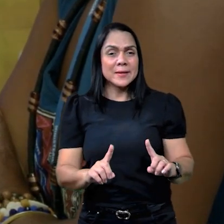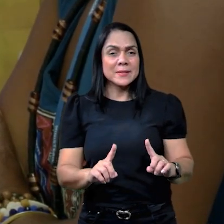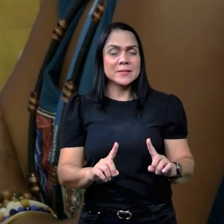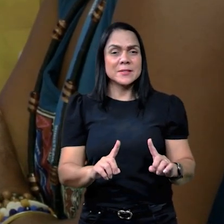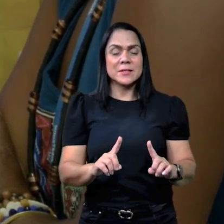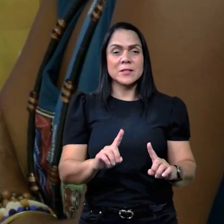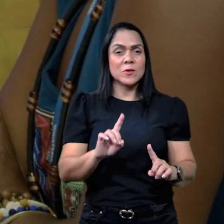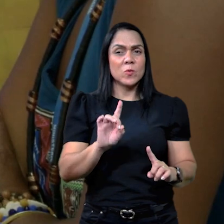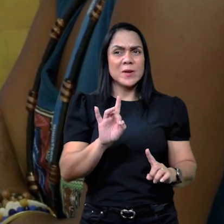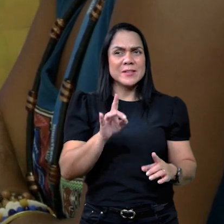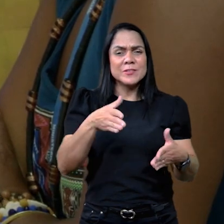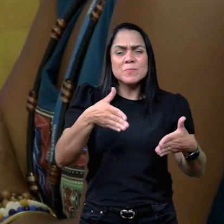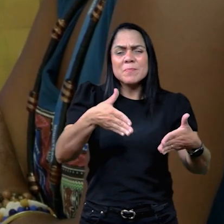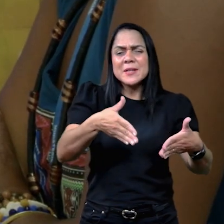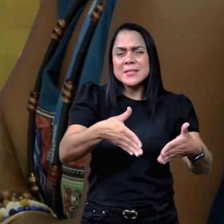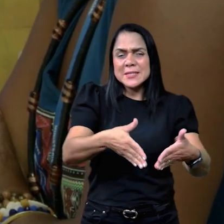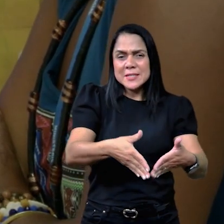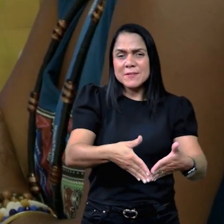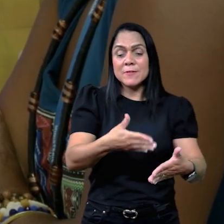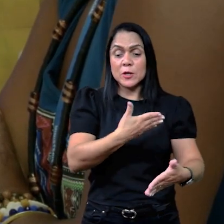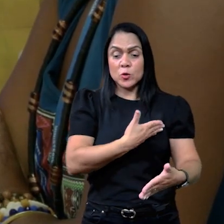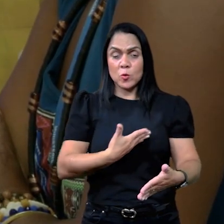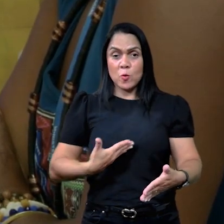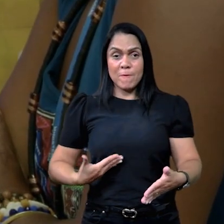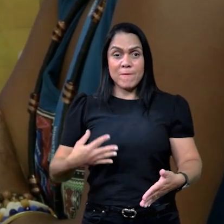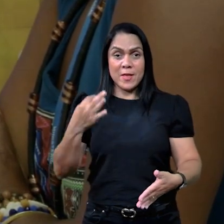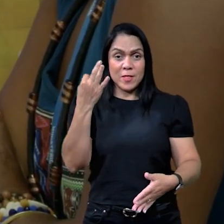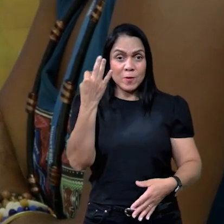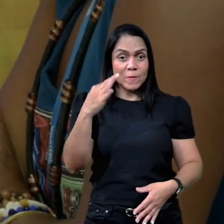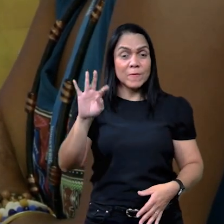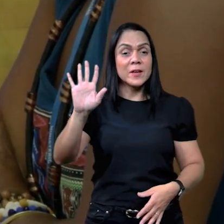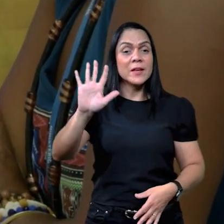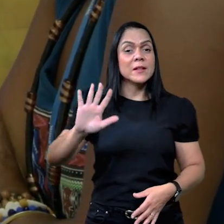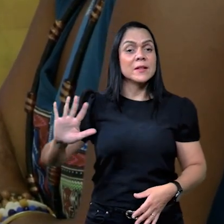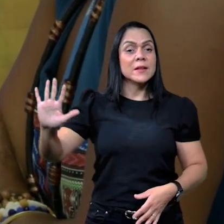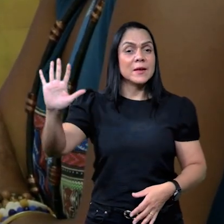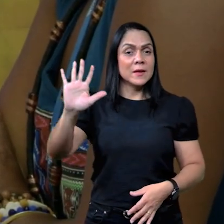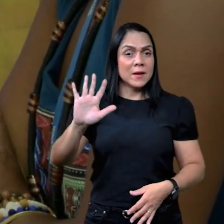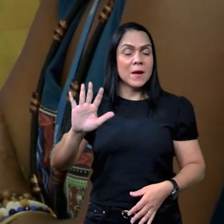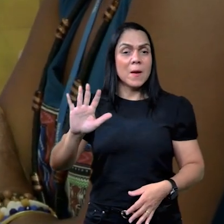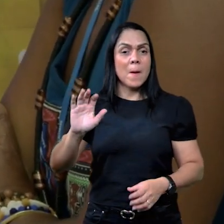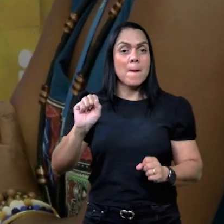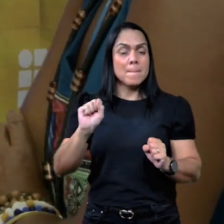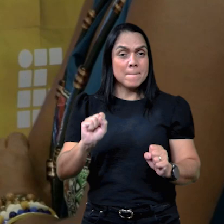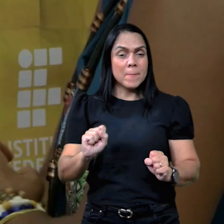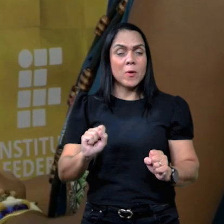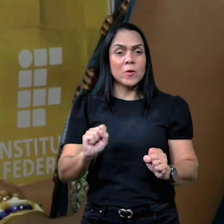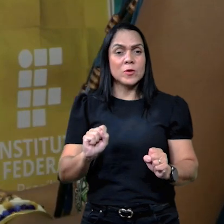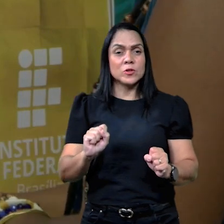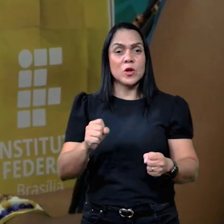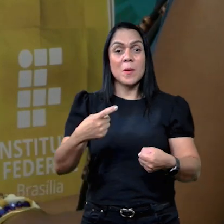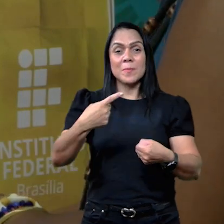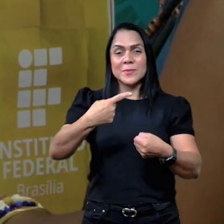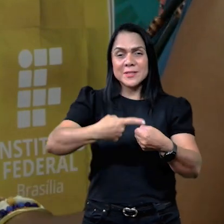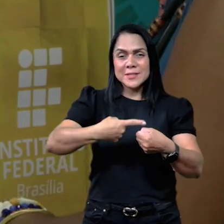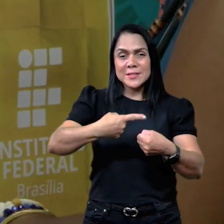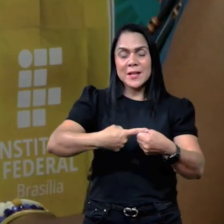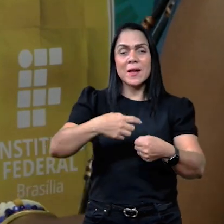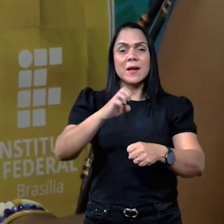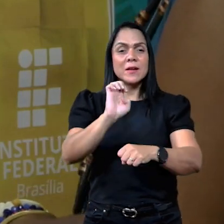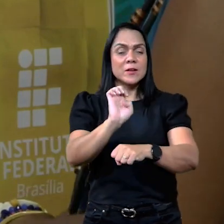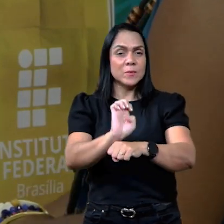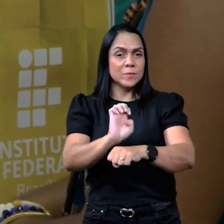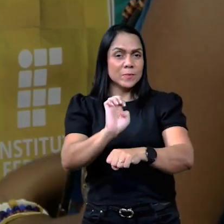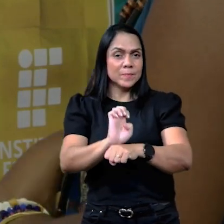do governo federal. Ela também pode ser realizada por estados e municípios. A gente